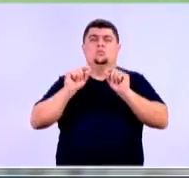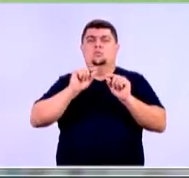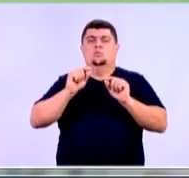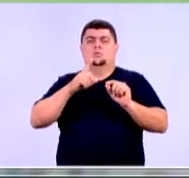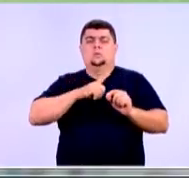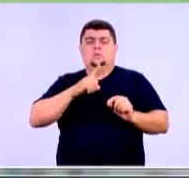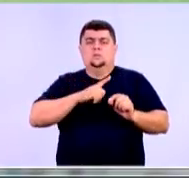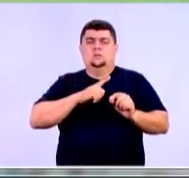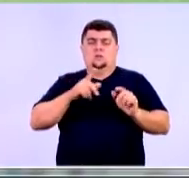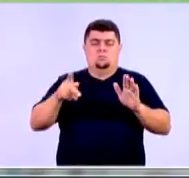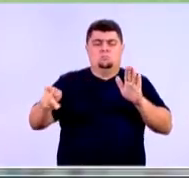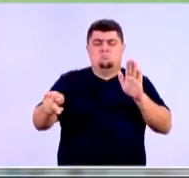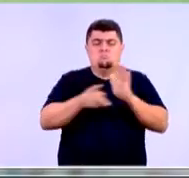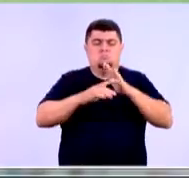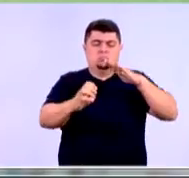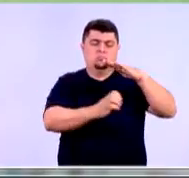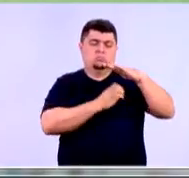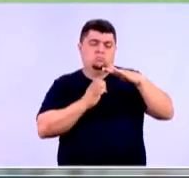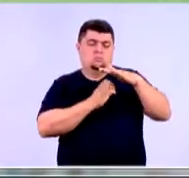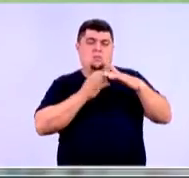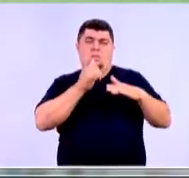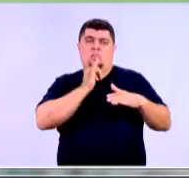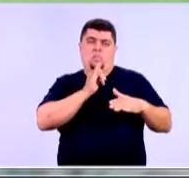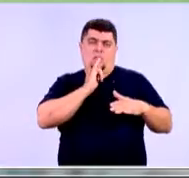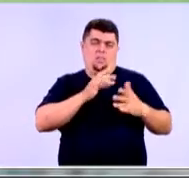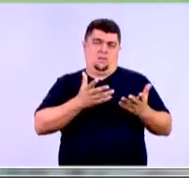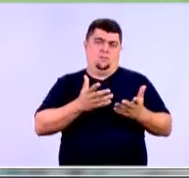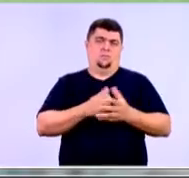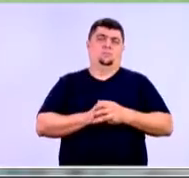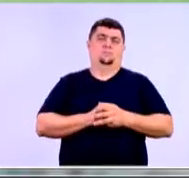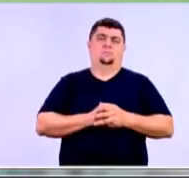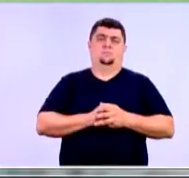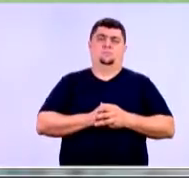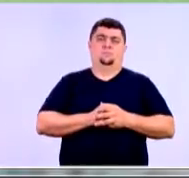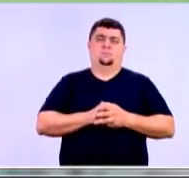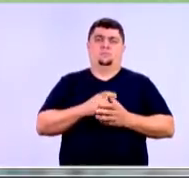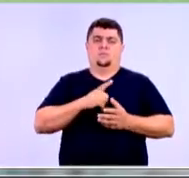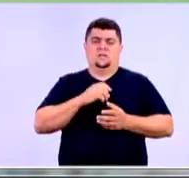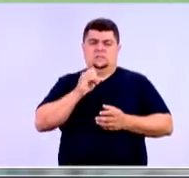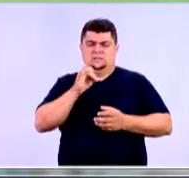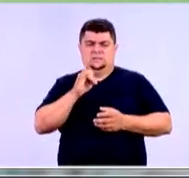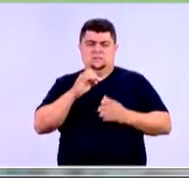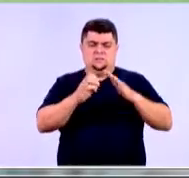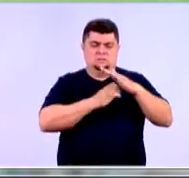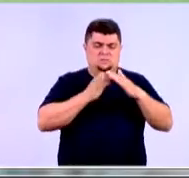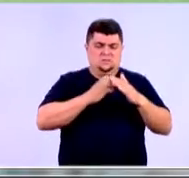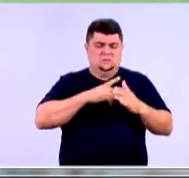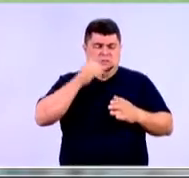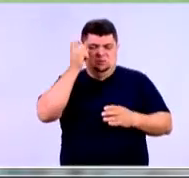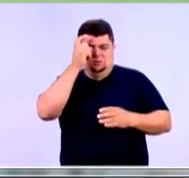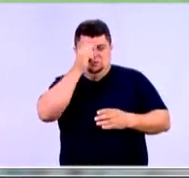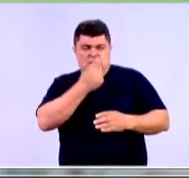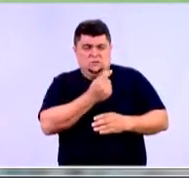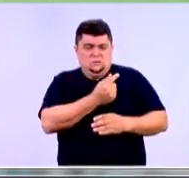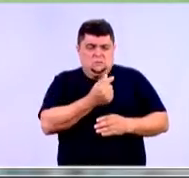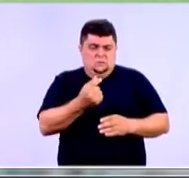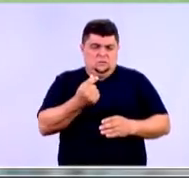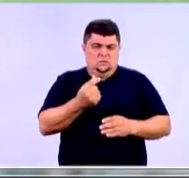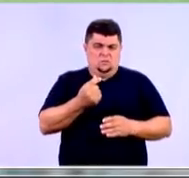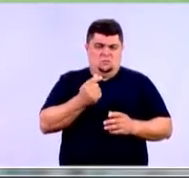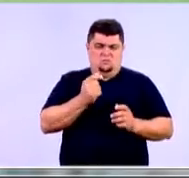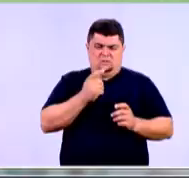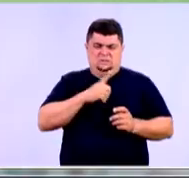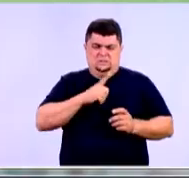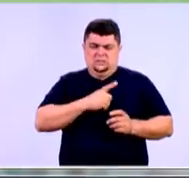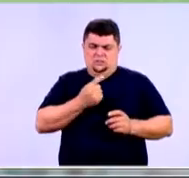pertence realmente à empresa, ou seja, caso esta venha passar por dificuldades, terá recursos para pagamento